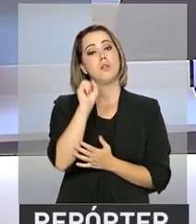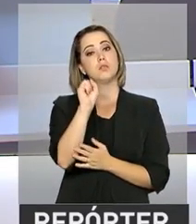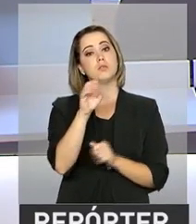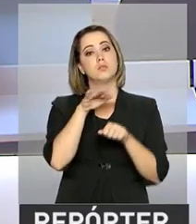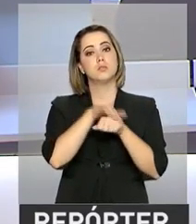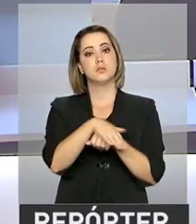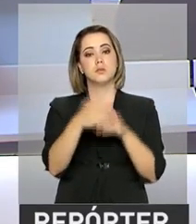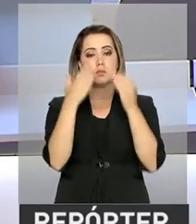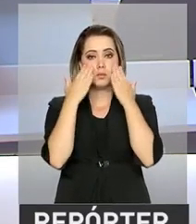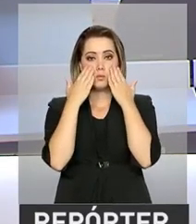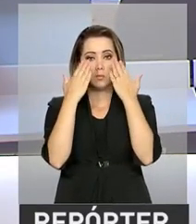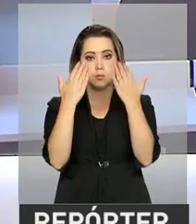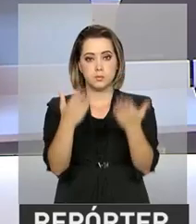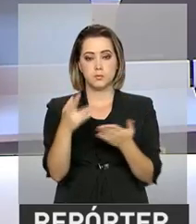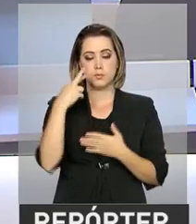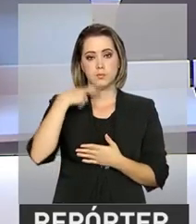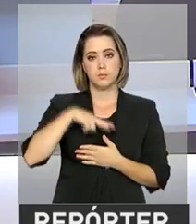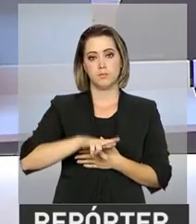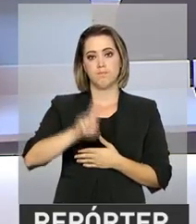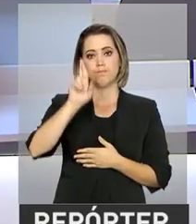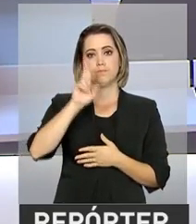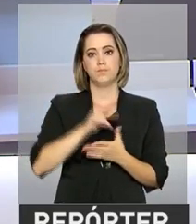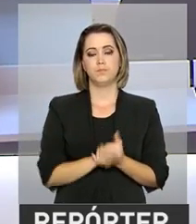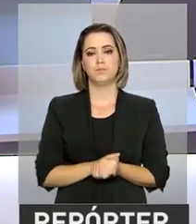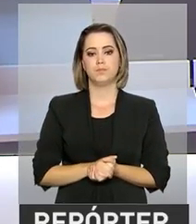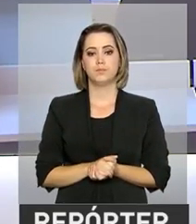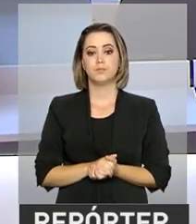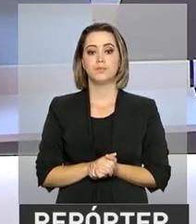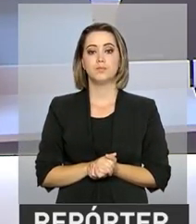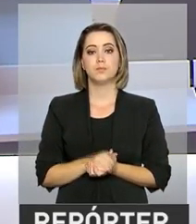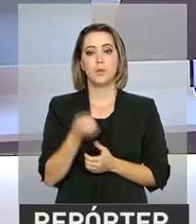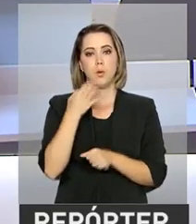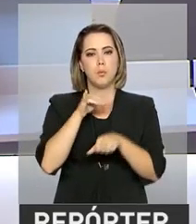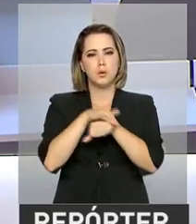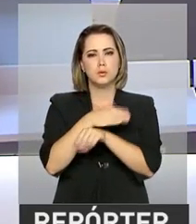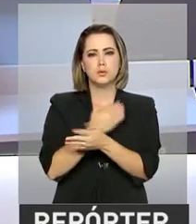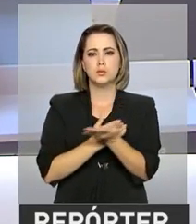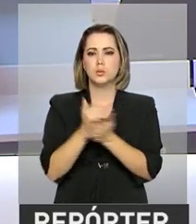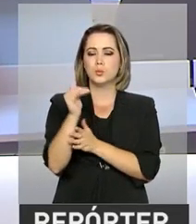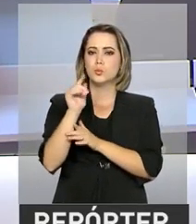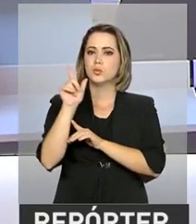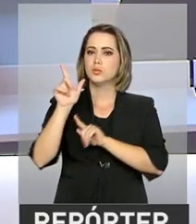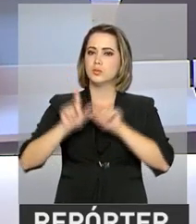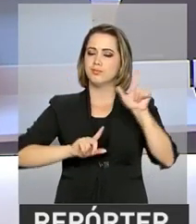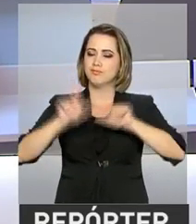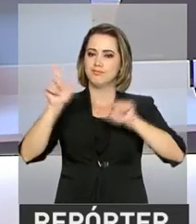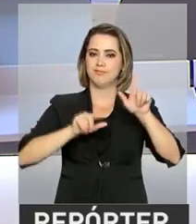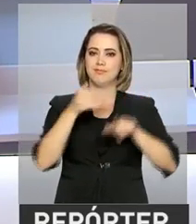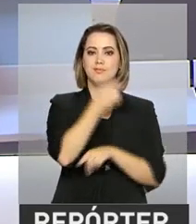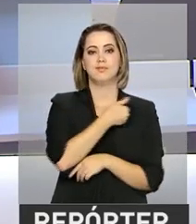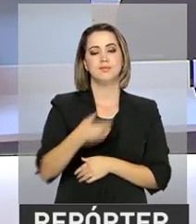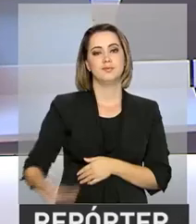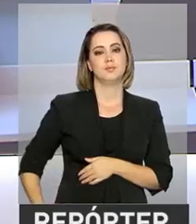ou às 8 da noite na próxima edição do Repórter NBR. Uma boa noite para você, continue